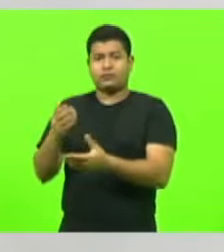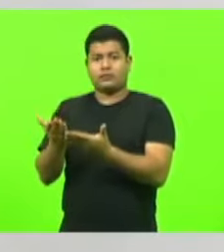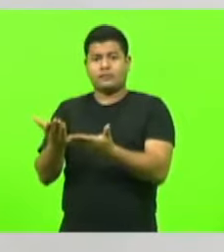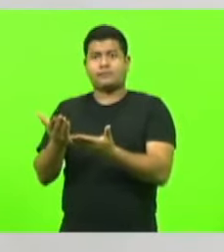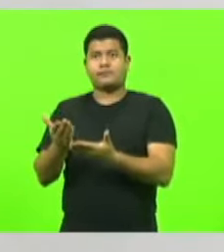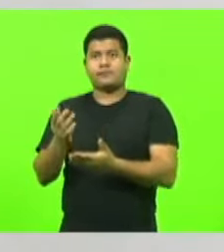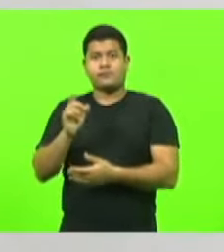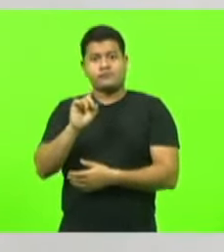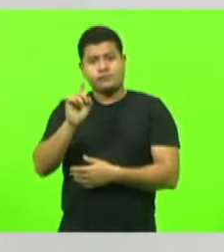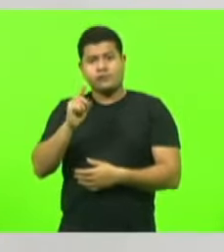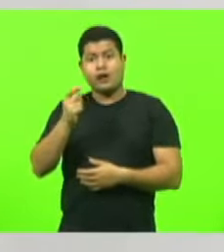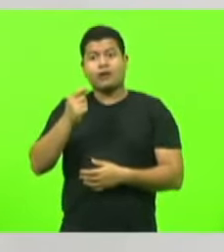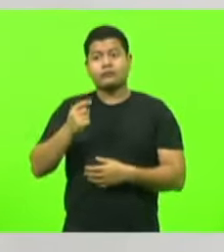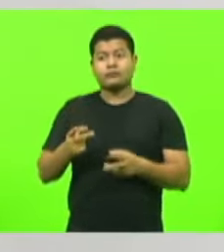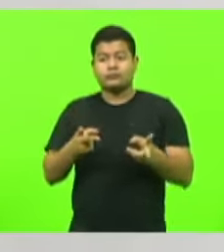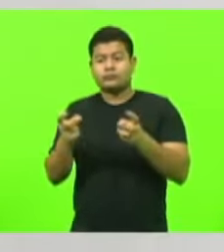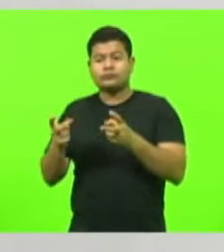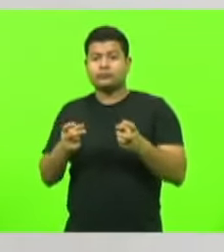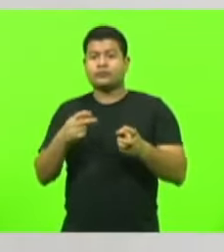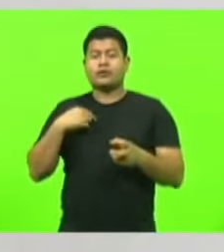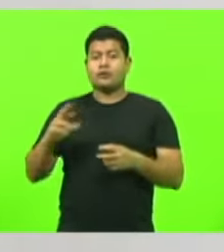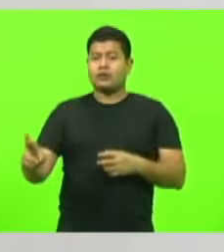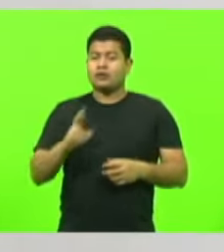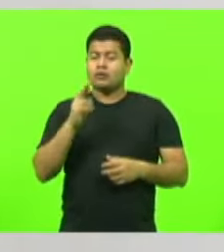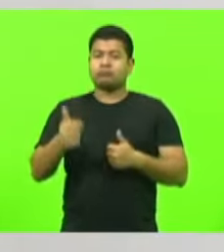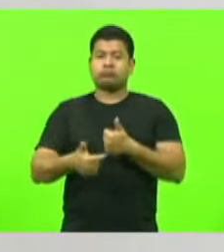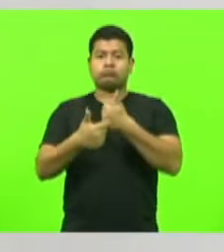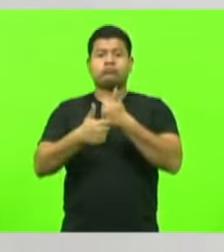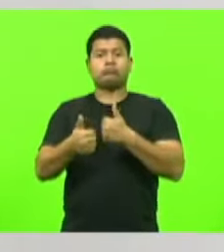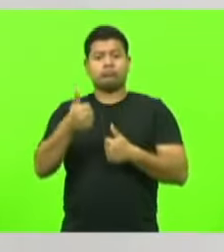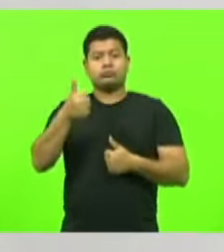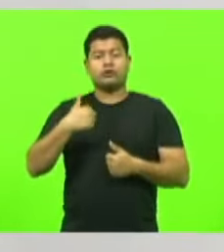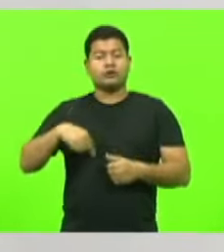uma calibração e o resultado foi bastante positivo para nós da